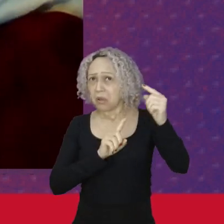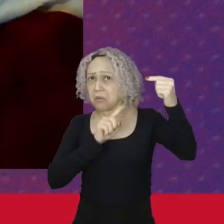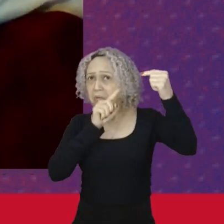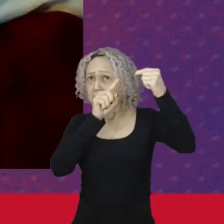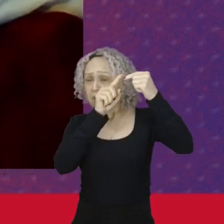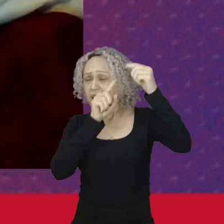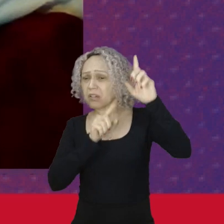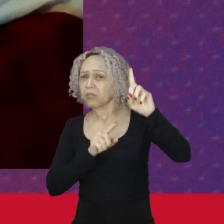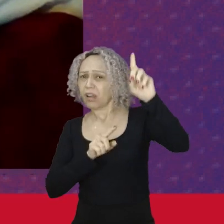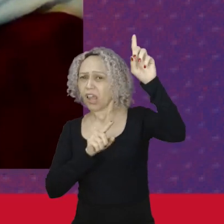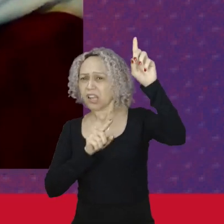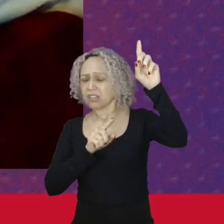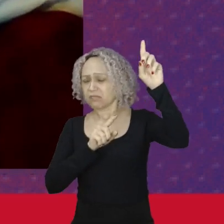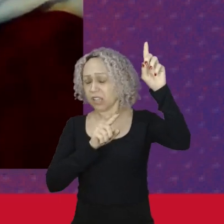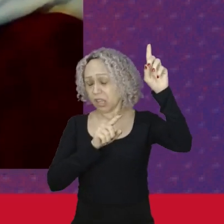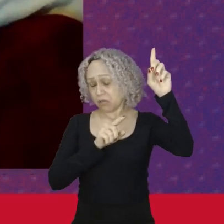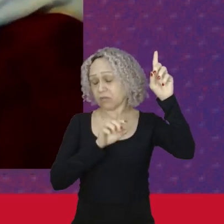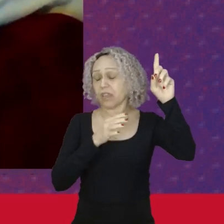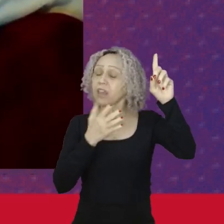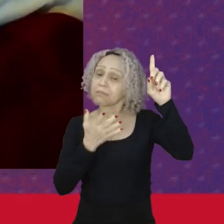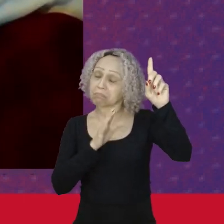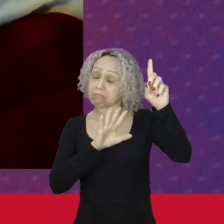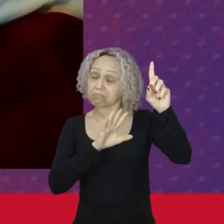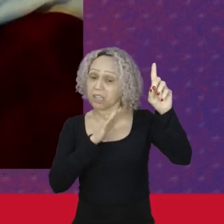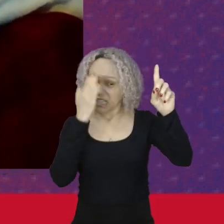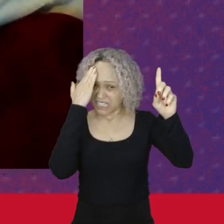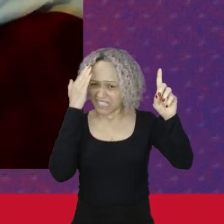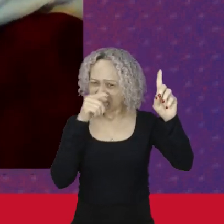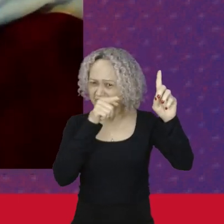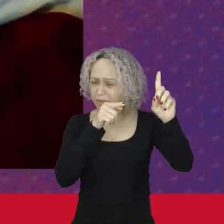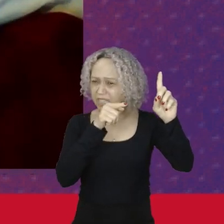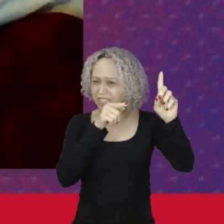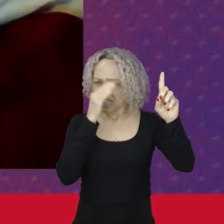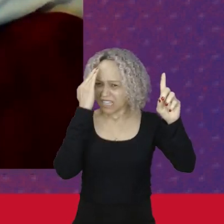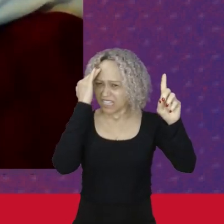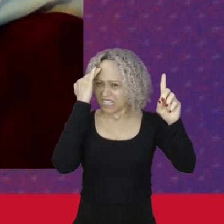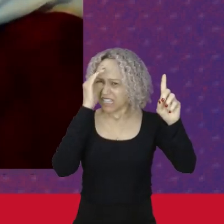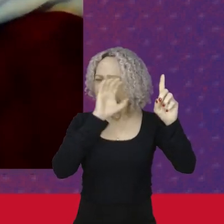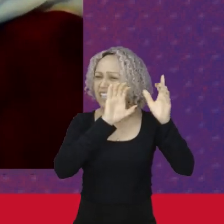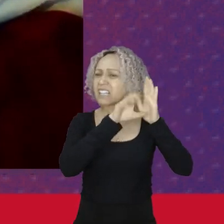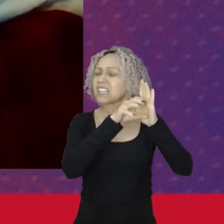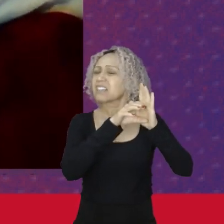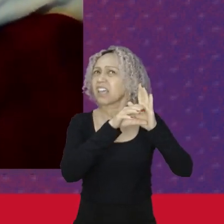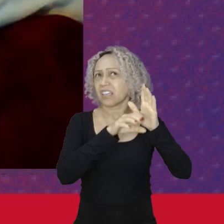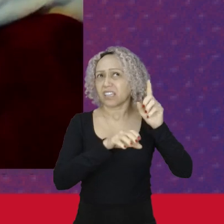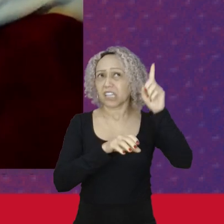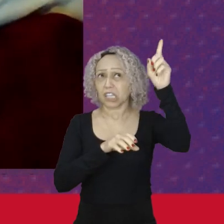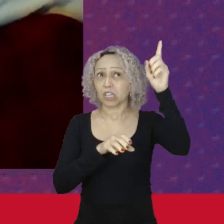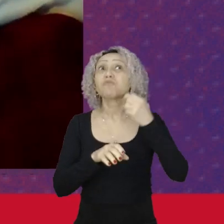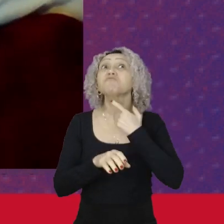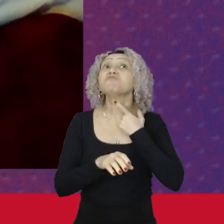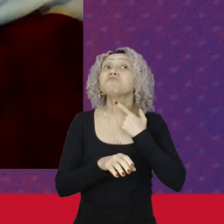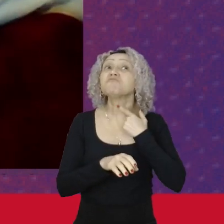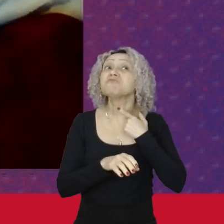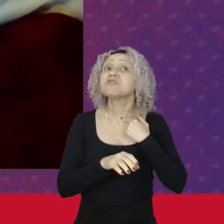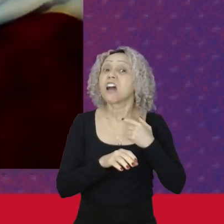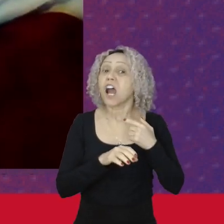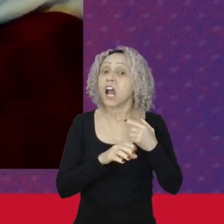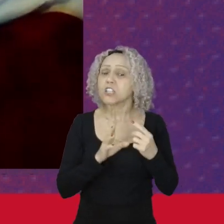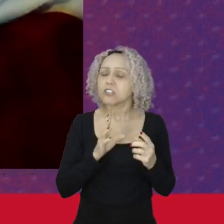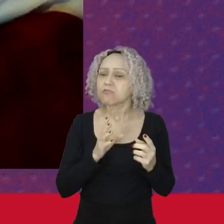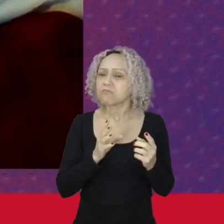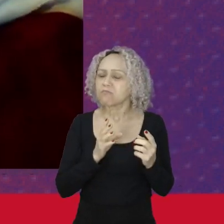ser uma vontade de Deus, ou por ser uma consequência do pecado. Então, a ideia